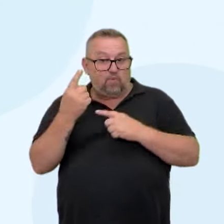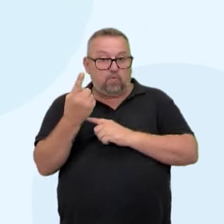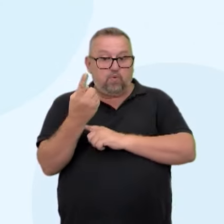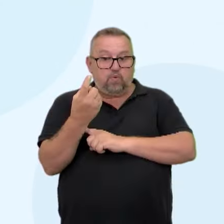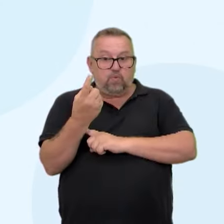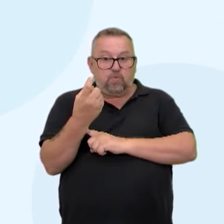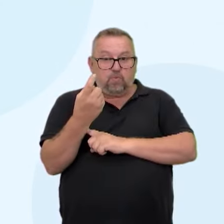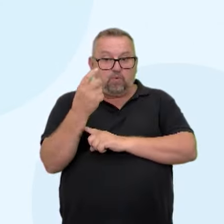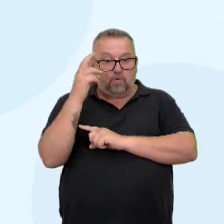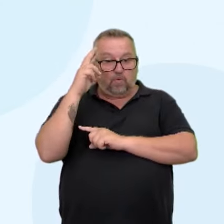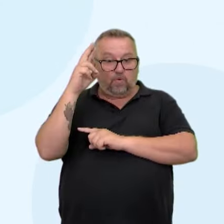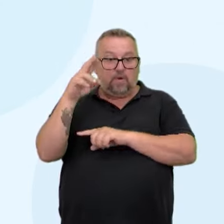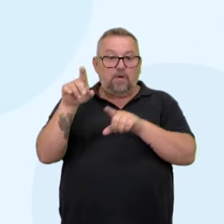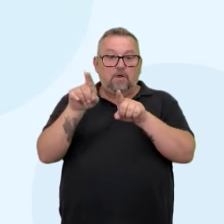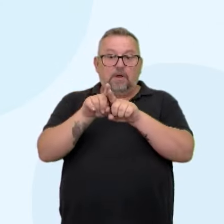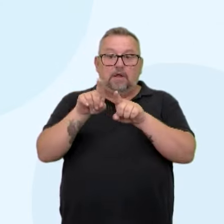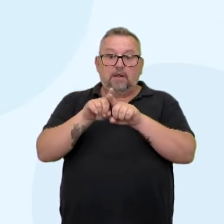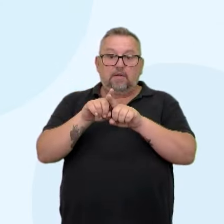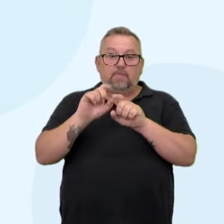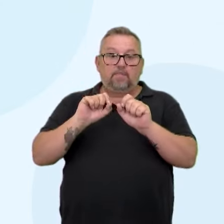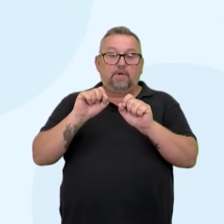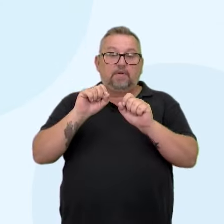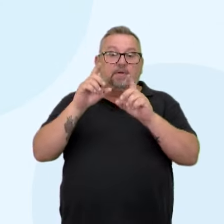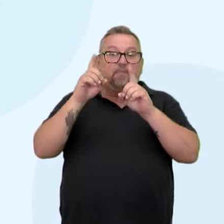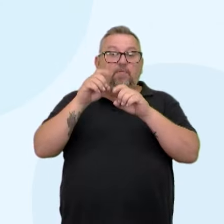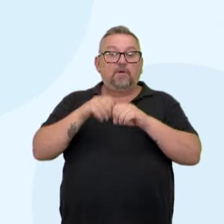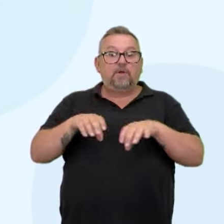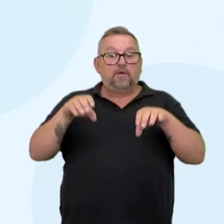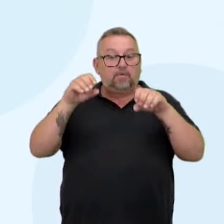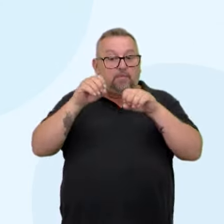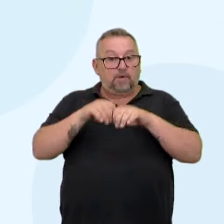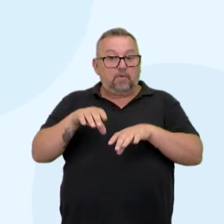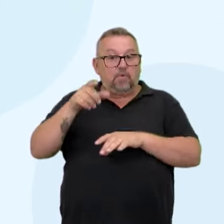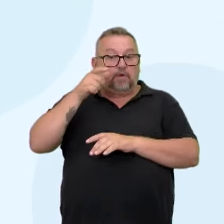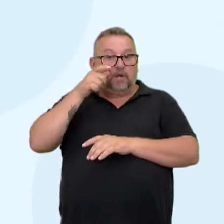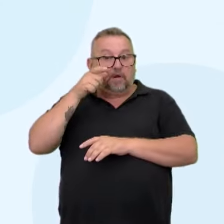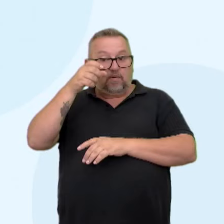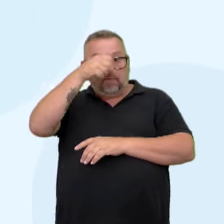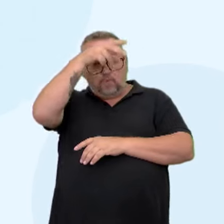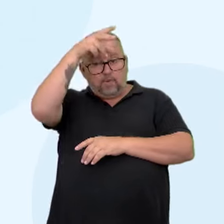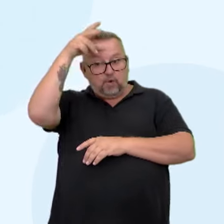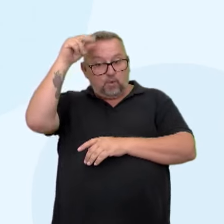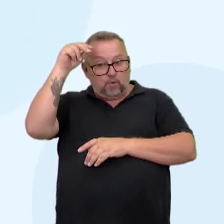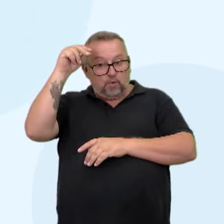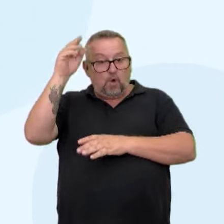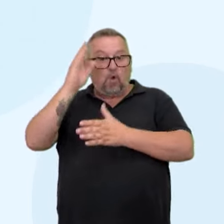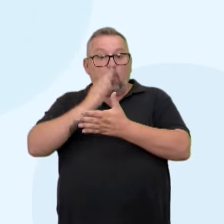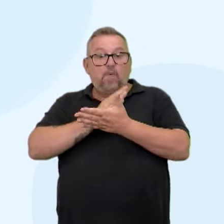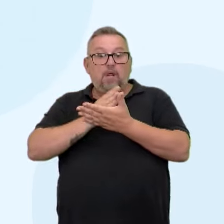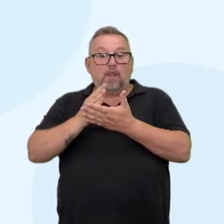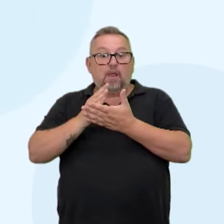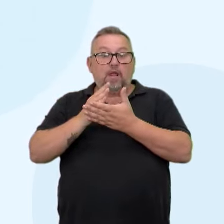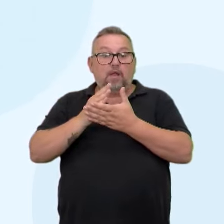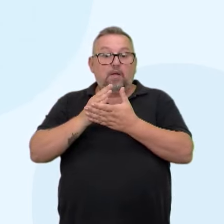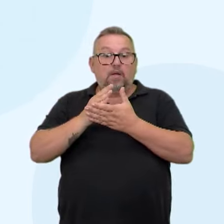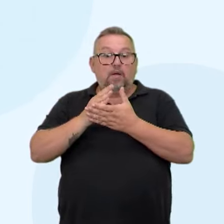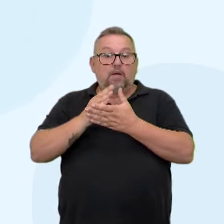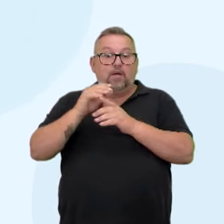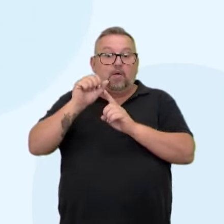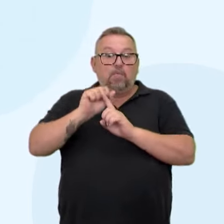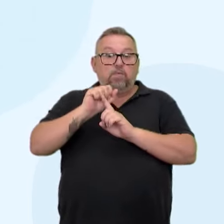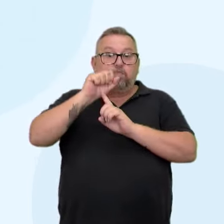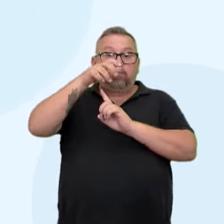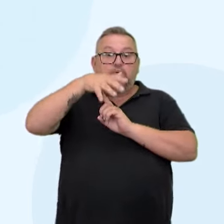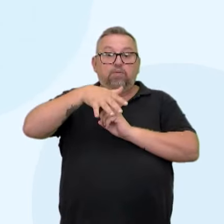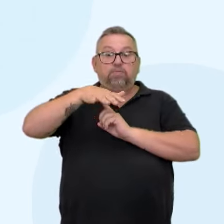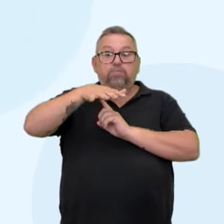a monopolização da informação em detrimento do interesse público a partir da